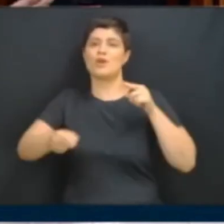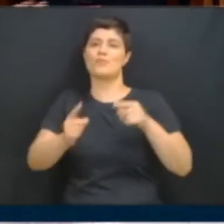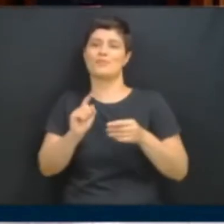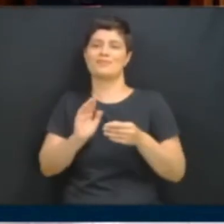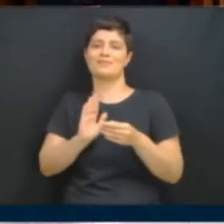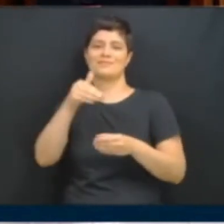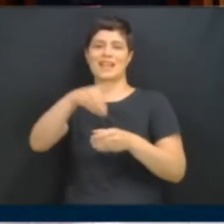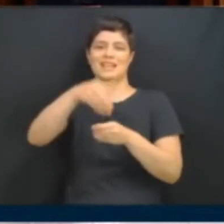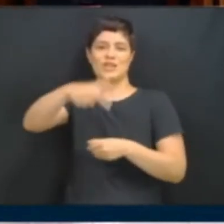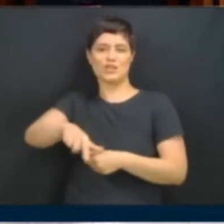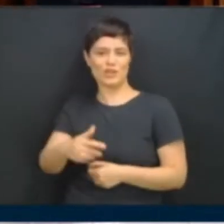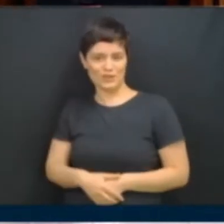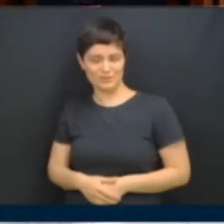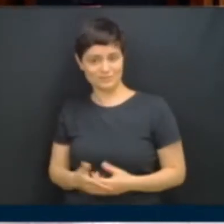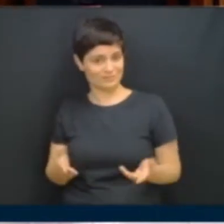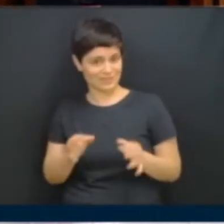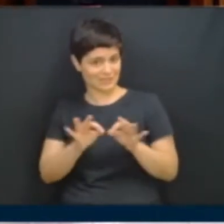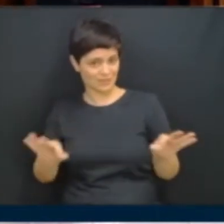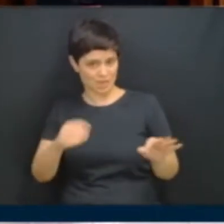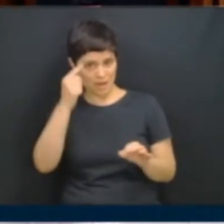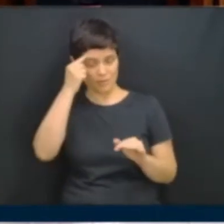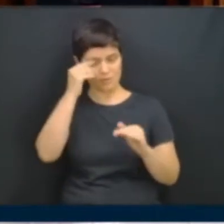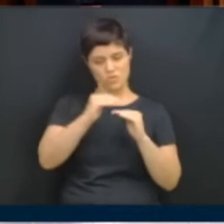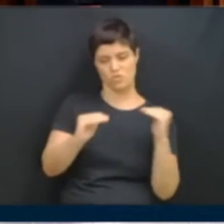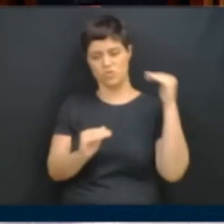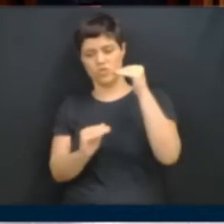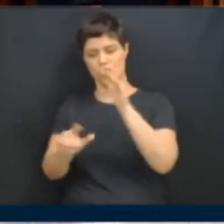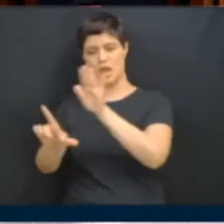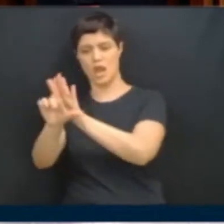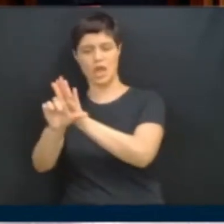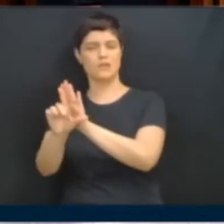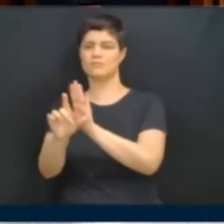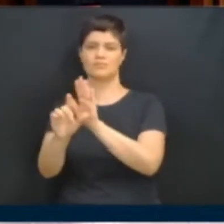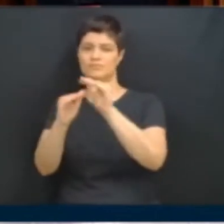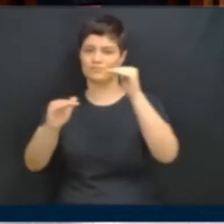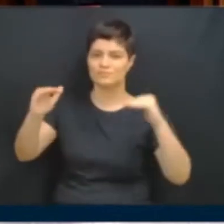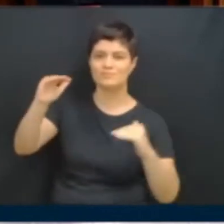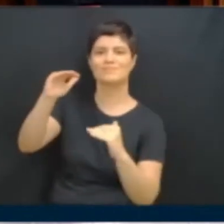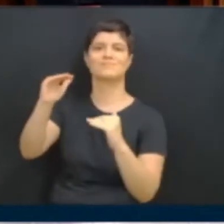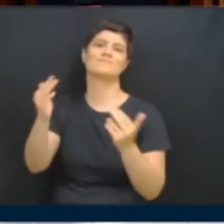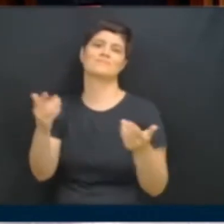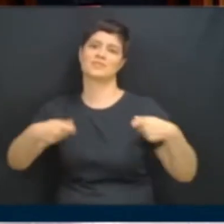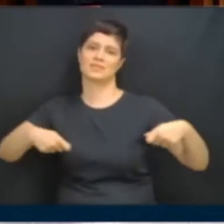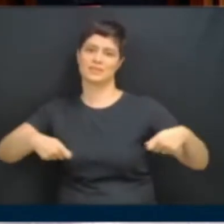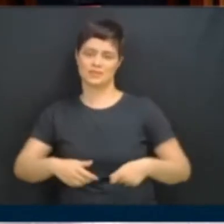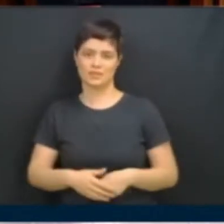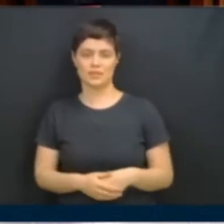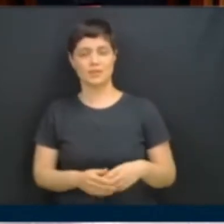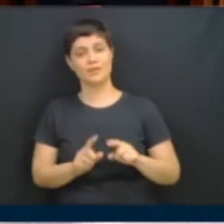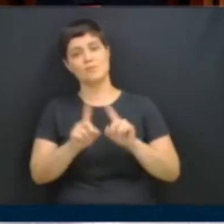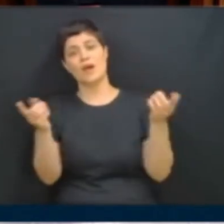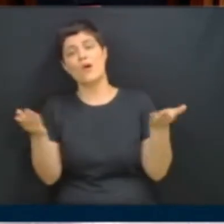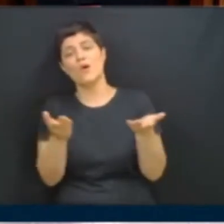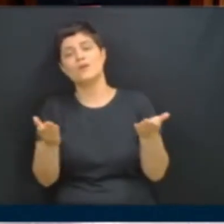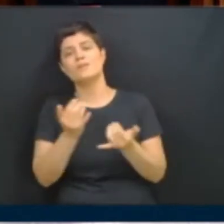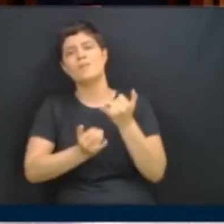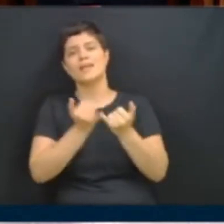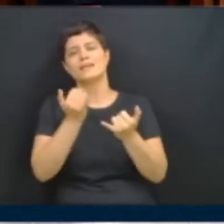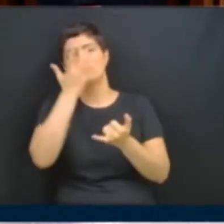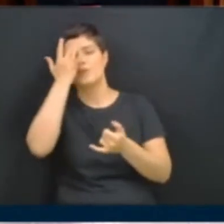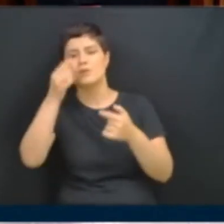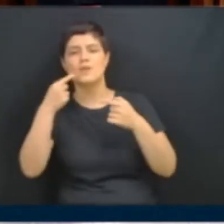É simples assim o processo. E hoje, as viúvas desse falecido